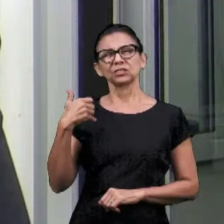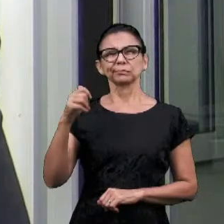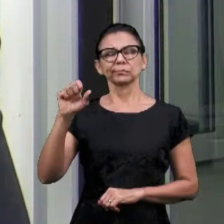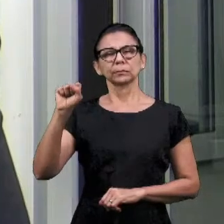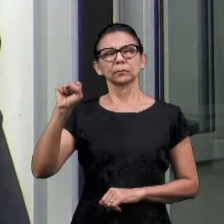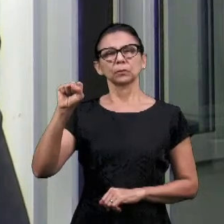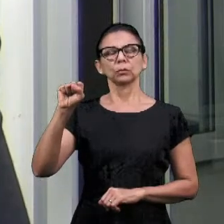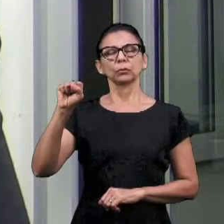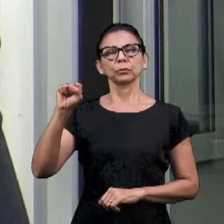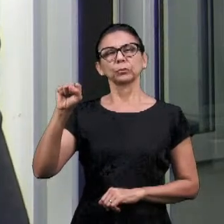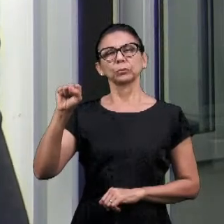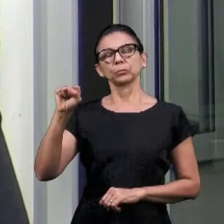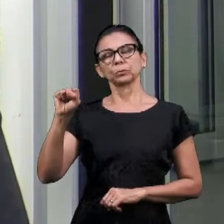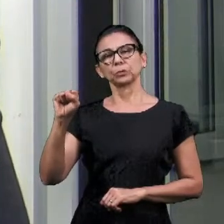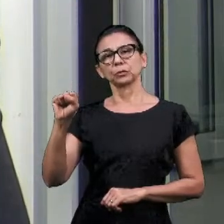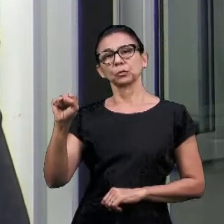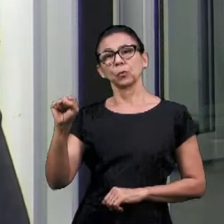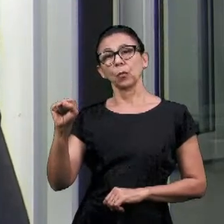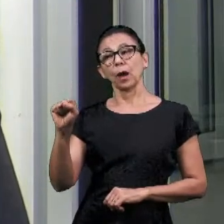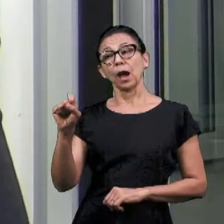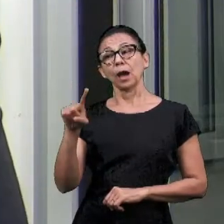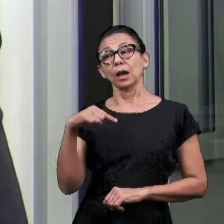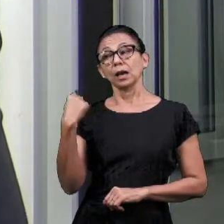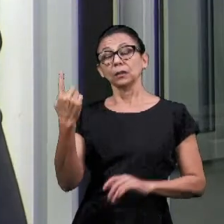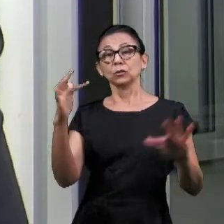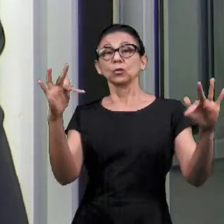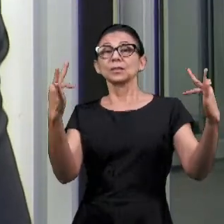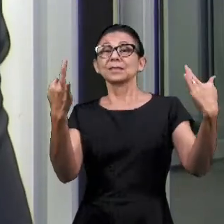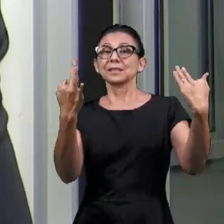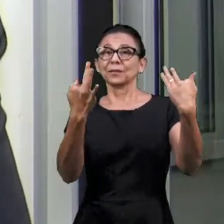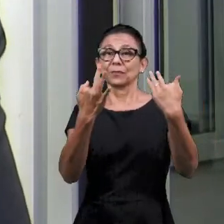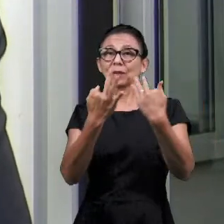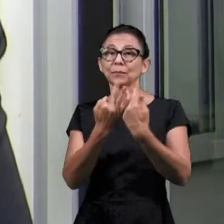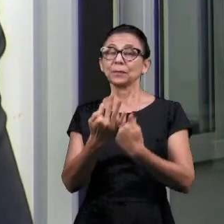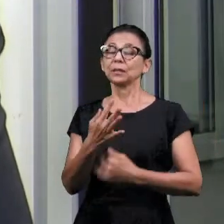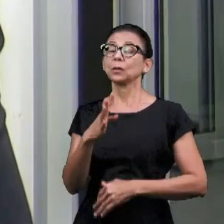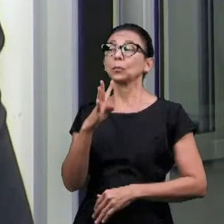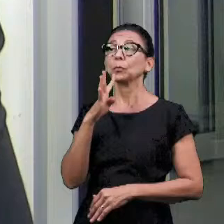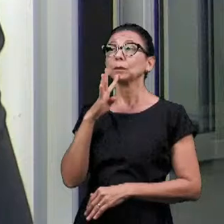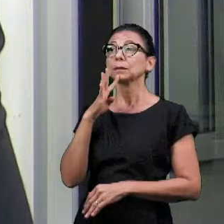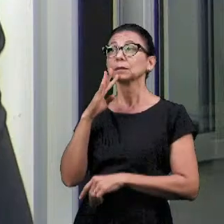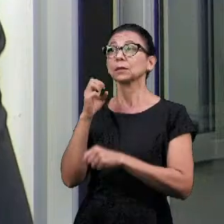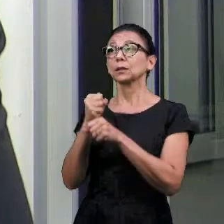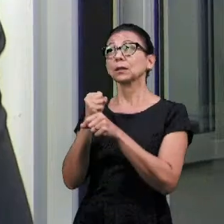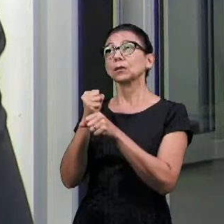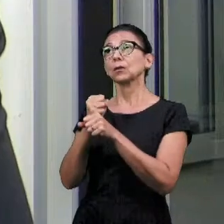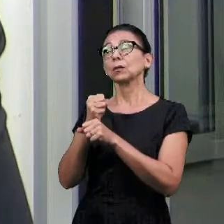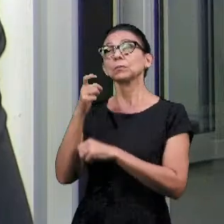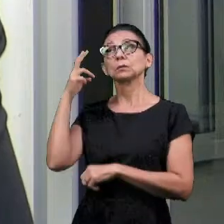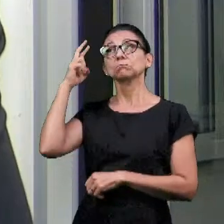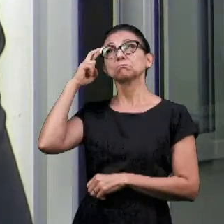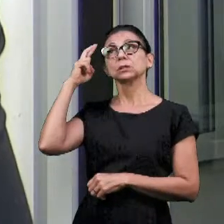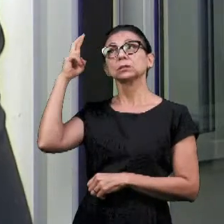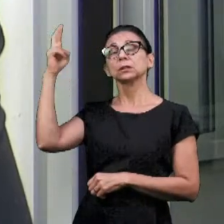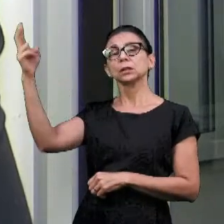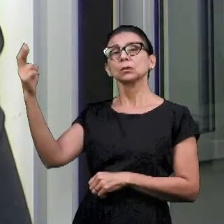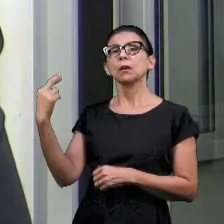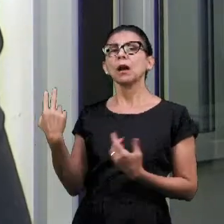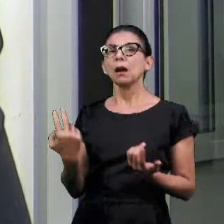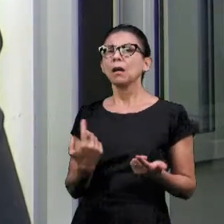idade, nossa família conheceu a obra. E conheceu a obra por conta de um